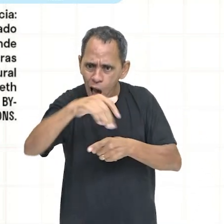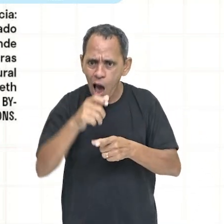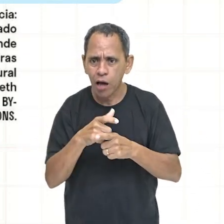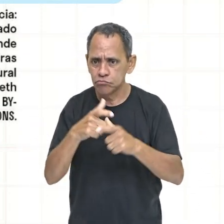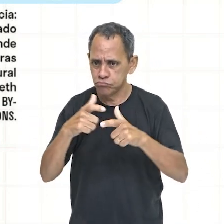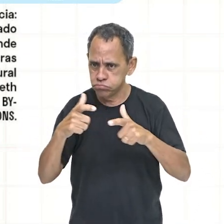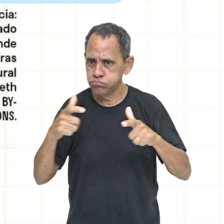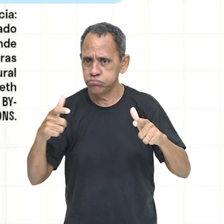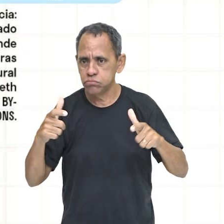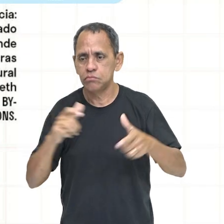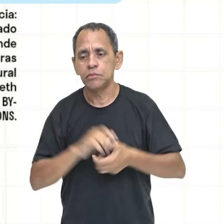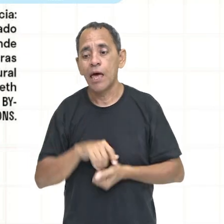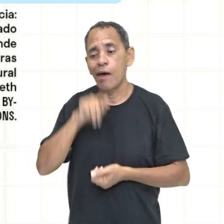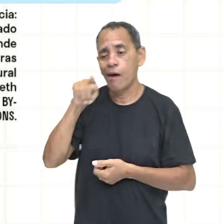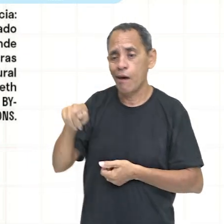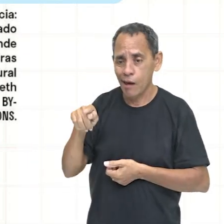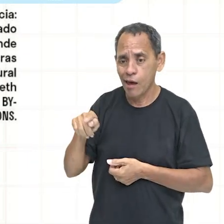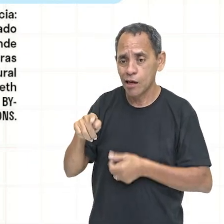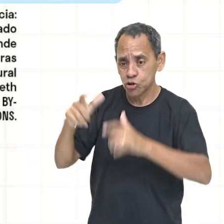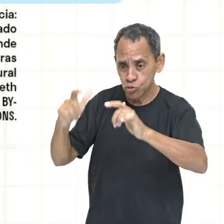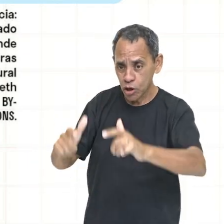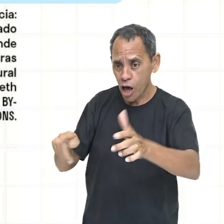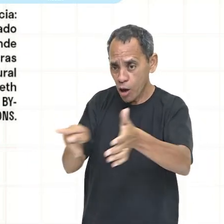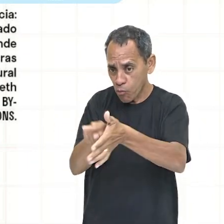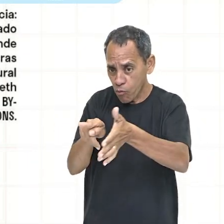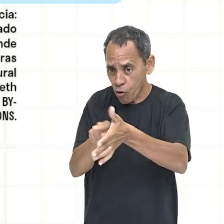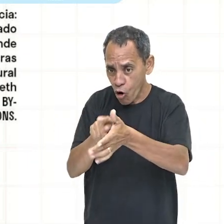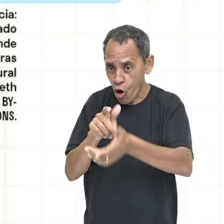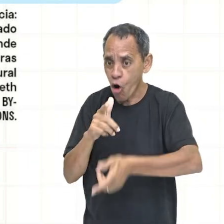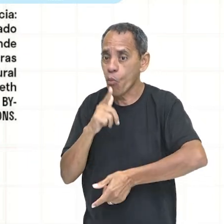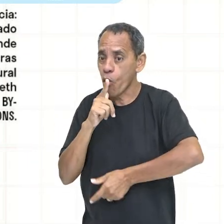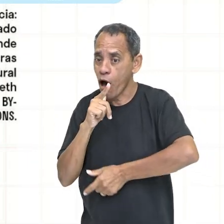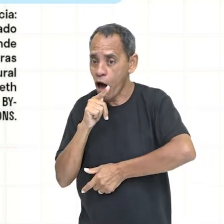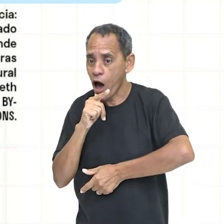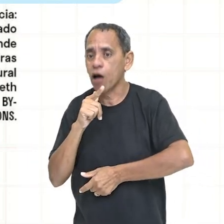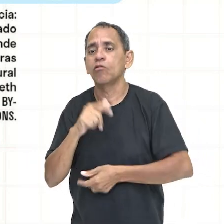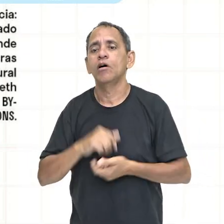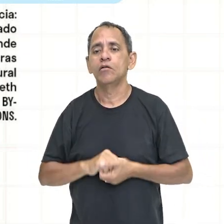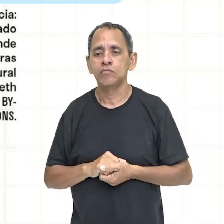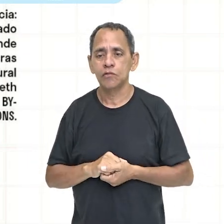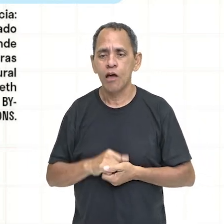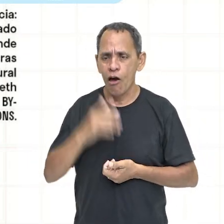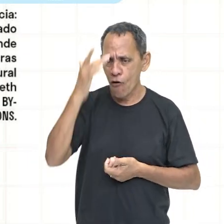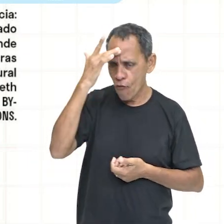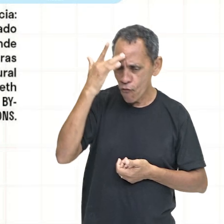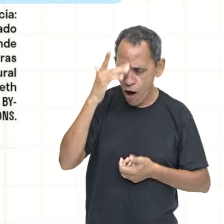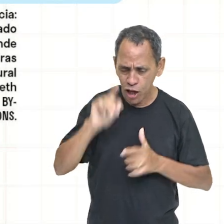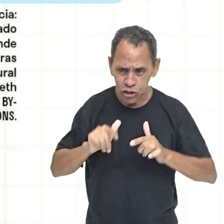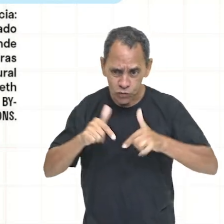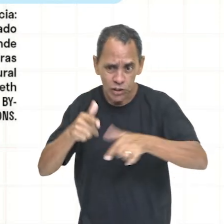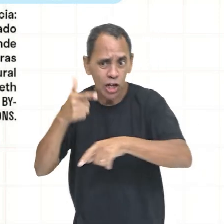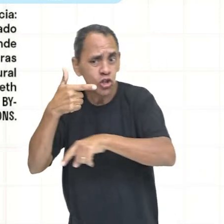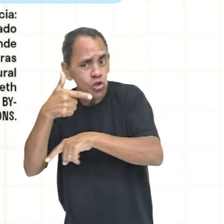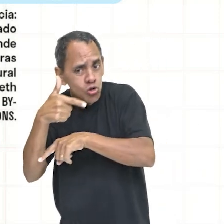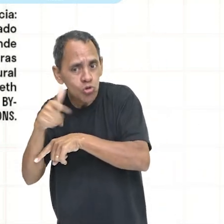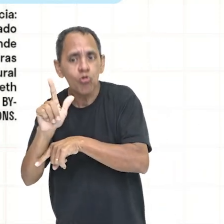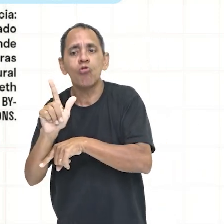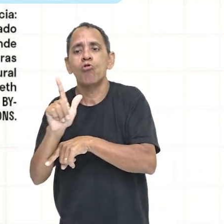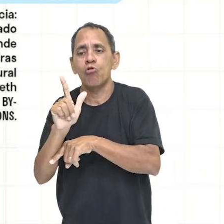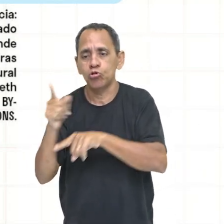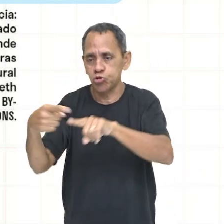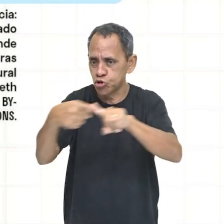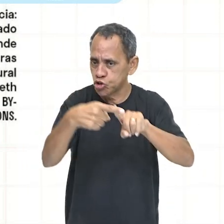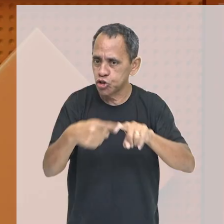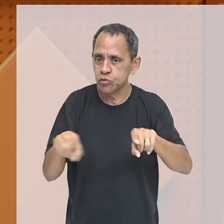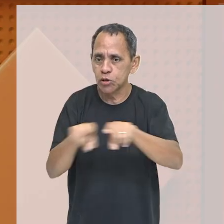aquífero favorece uma série de outras atividades justamente por conta